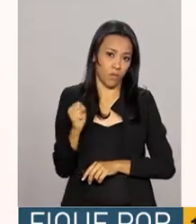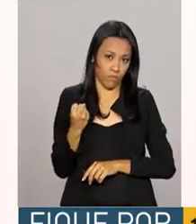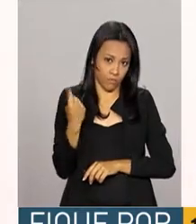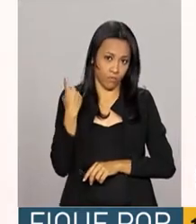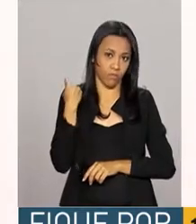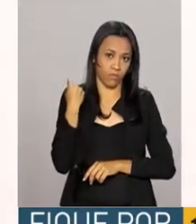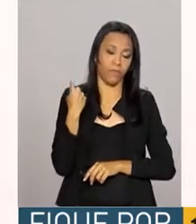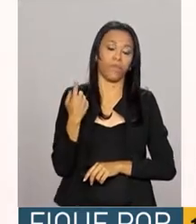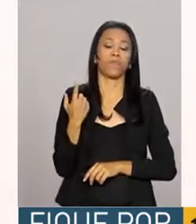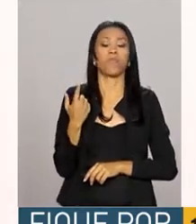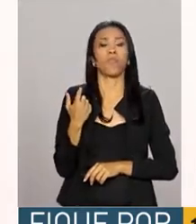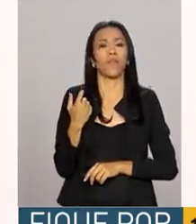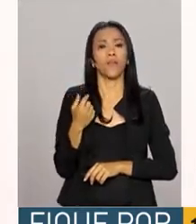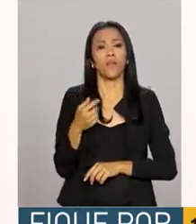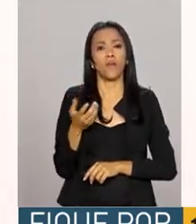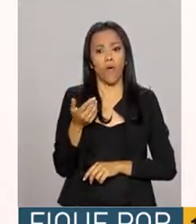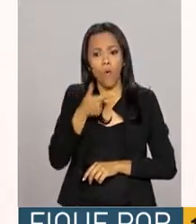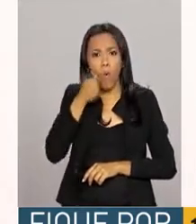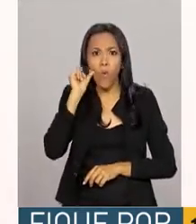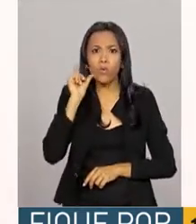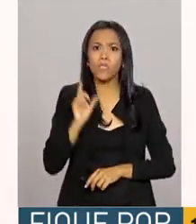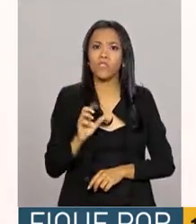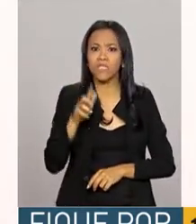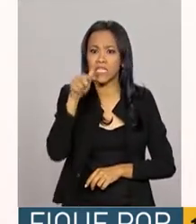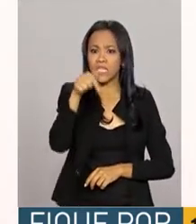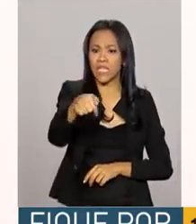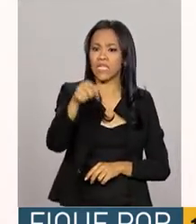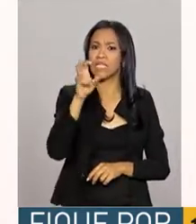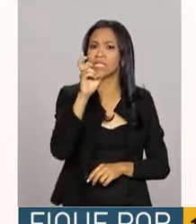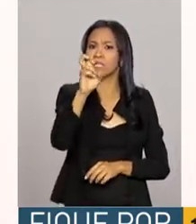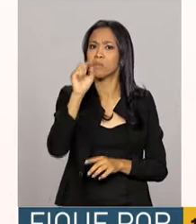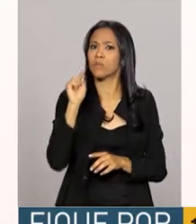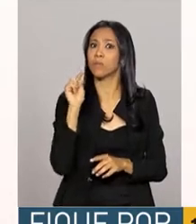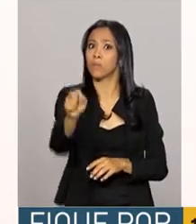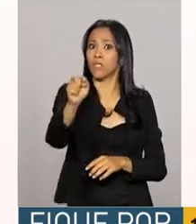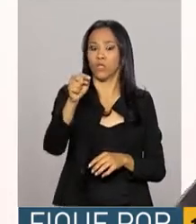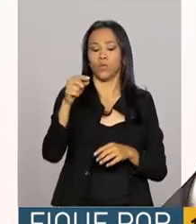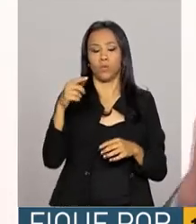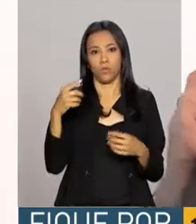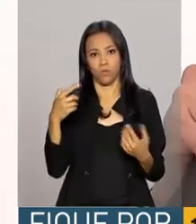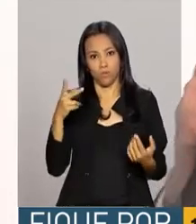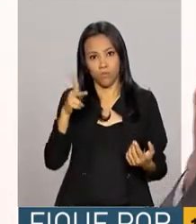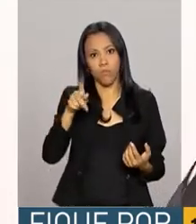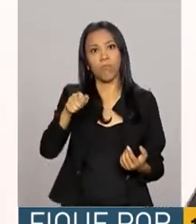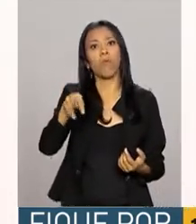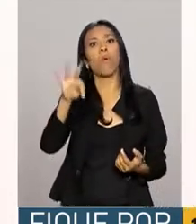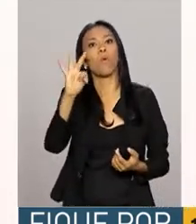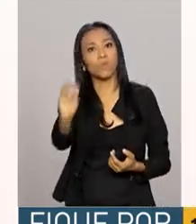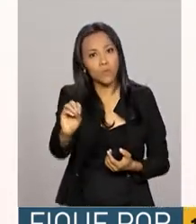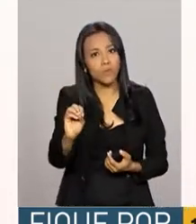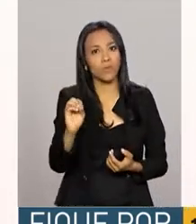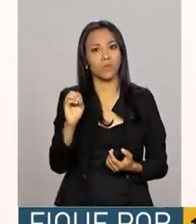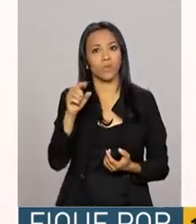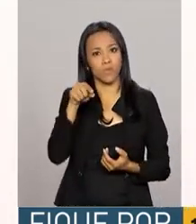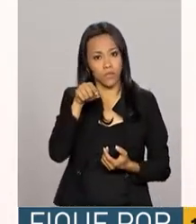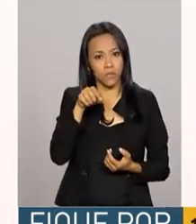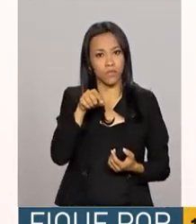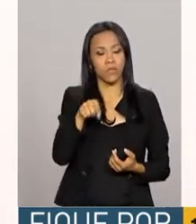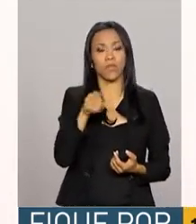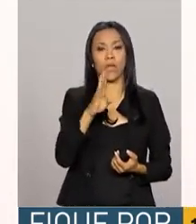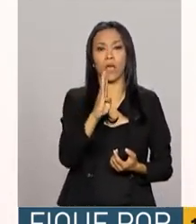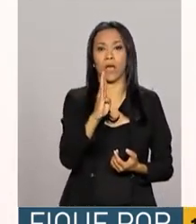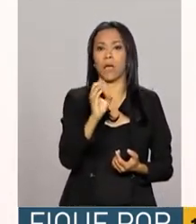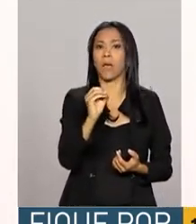pontos 62 mil pontos onde atingiu os 75 mil pontos que é a crença confiança na estabilidade do país